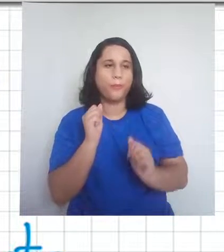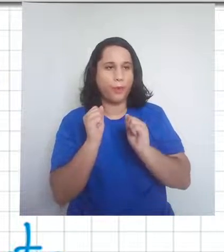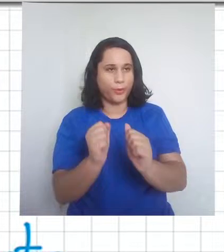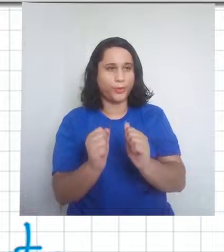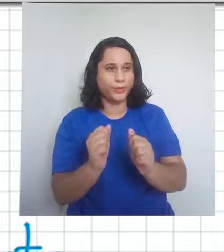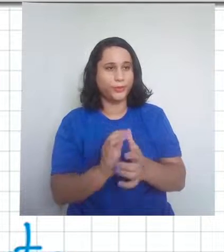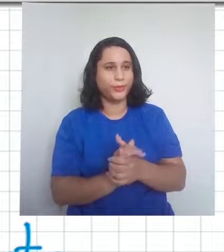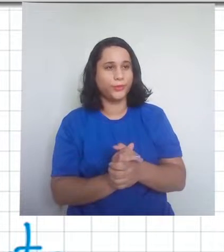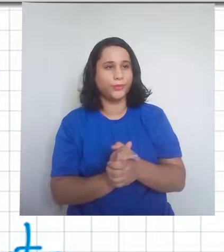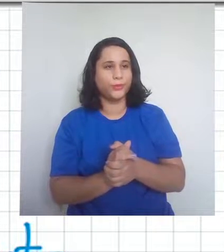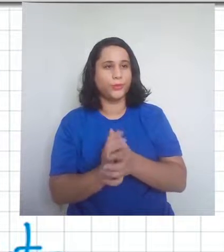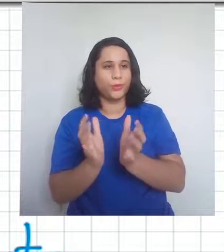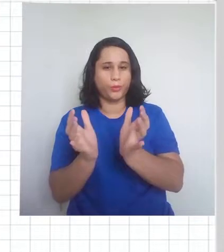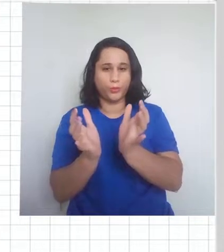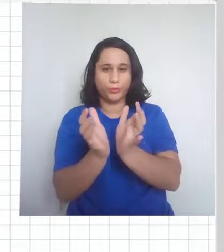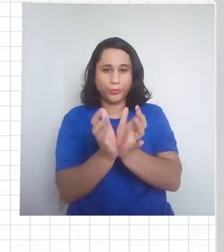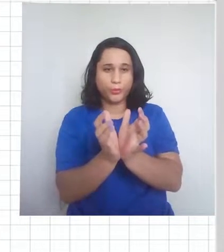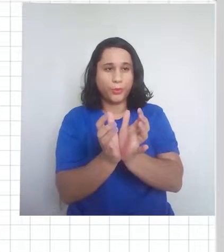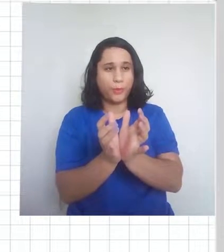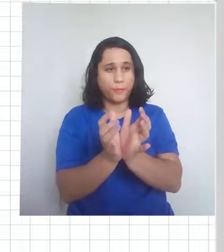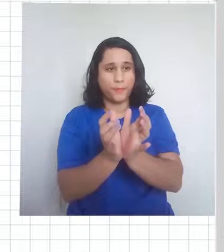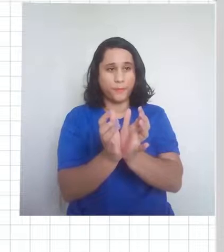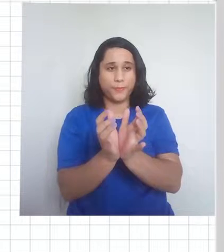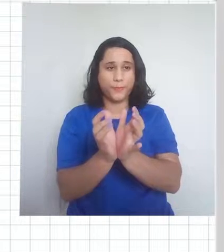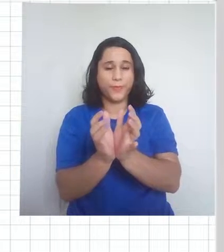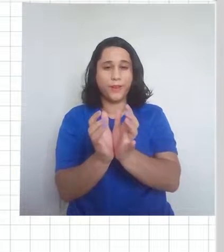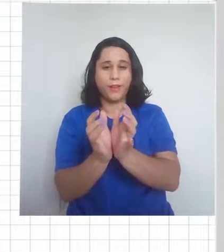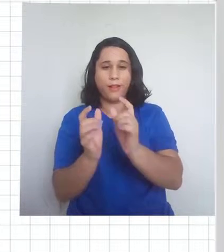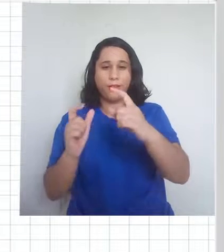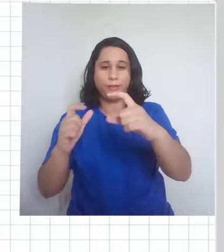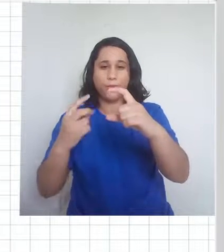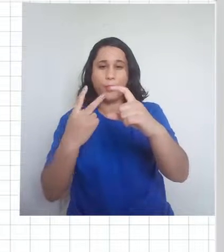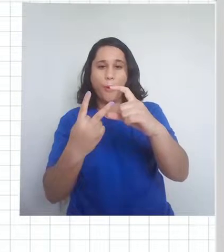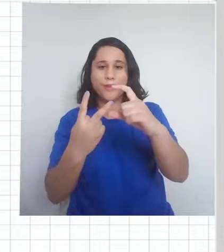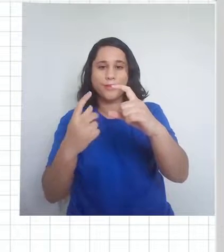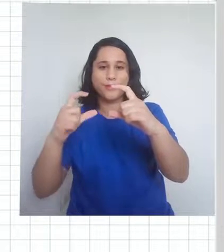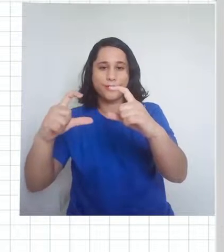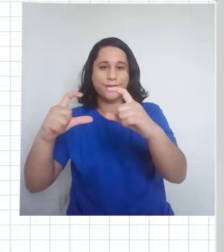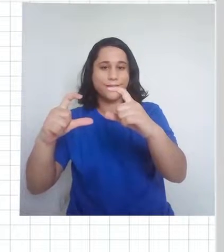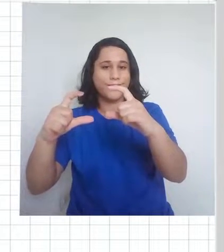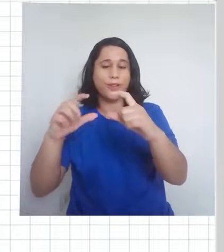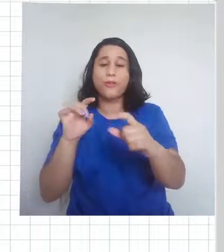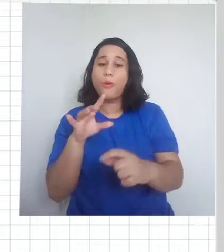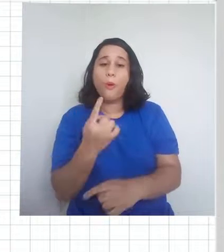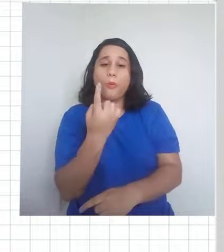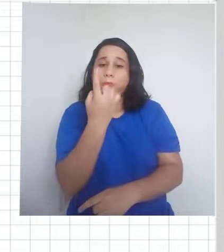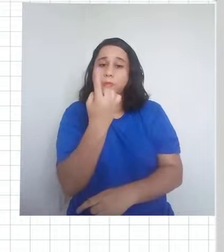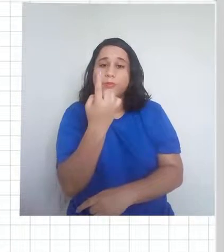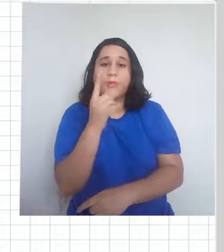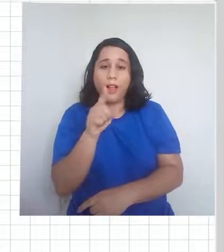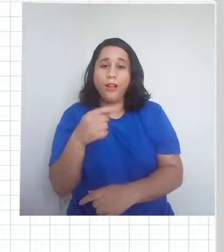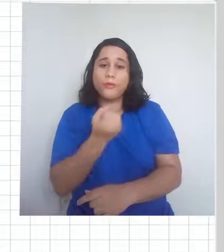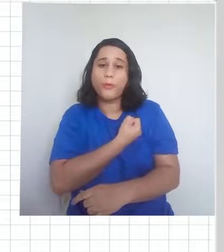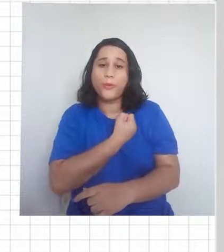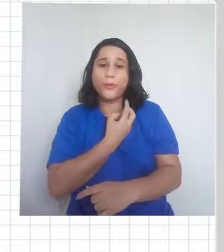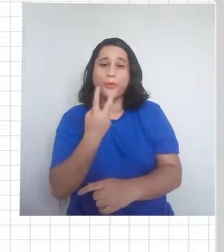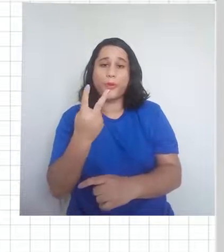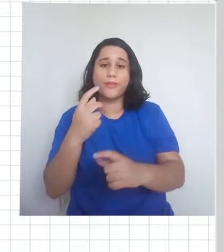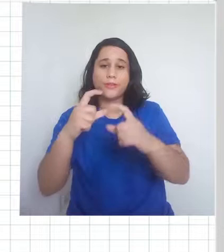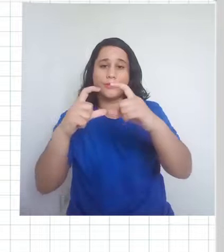de número 2. Tá bom? Ele só possui um único elemento, e esse elemento é o